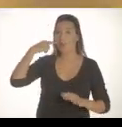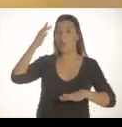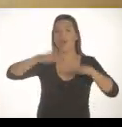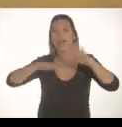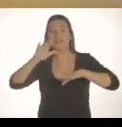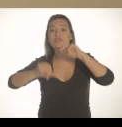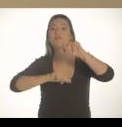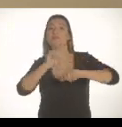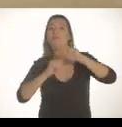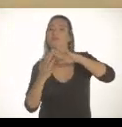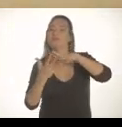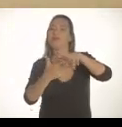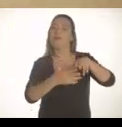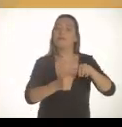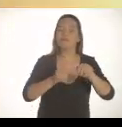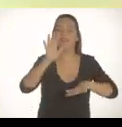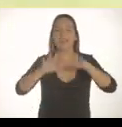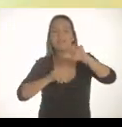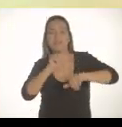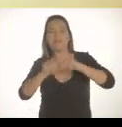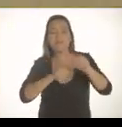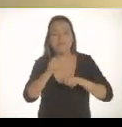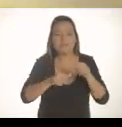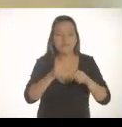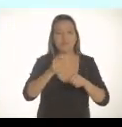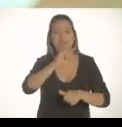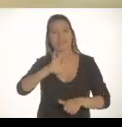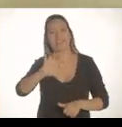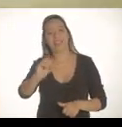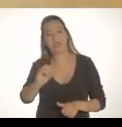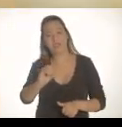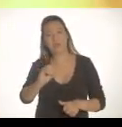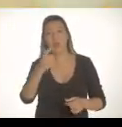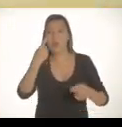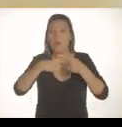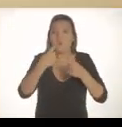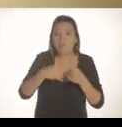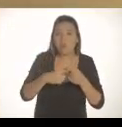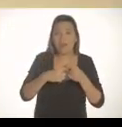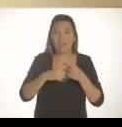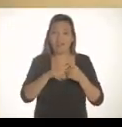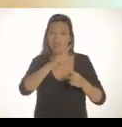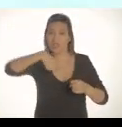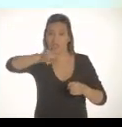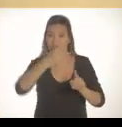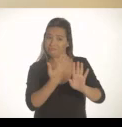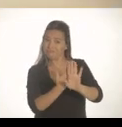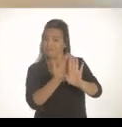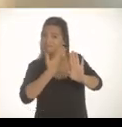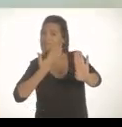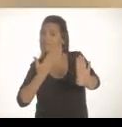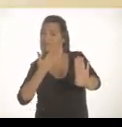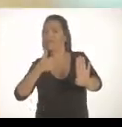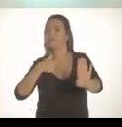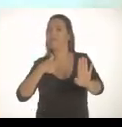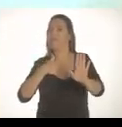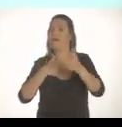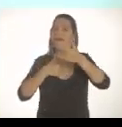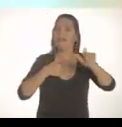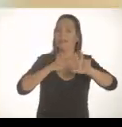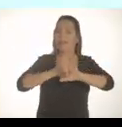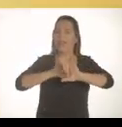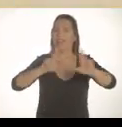Talvez conserte essa cidade, porque a razão deles é uma razão que não nos serve, é uma razão que não nos alimenta, é uma razão